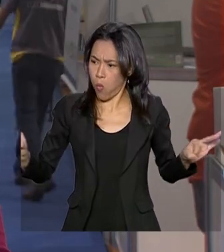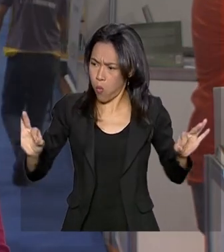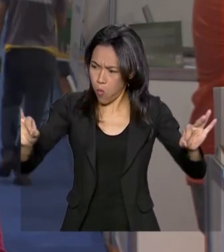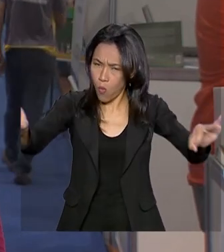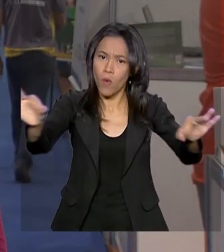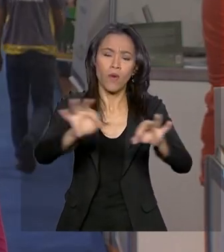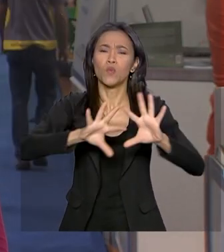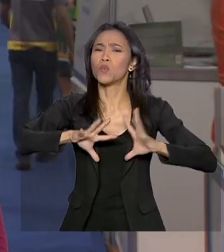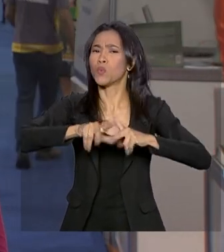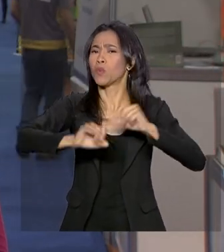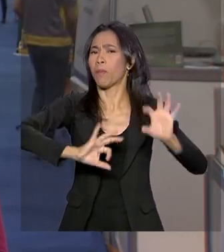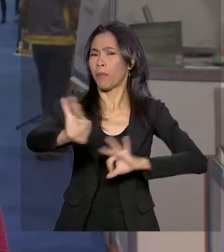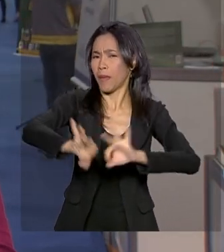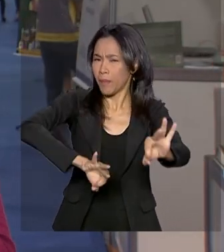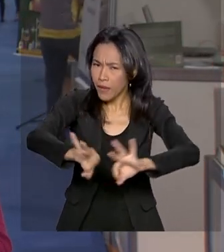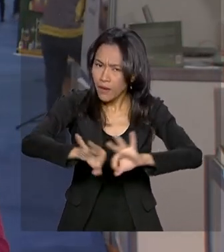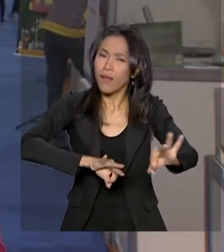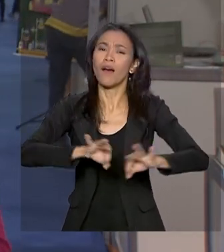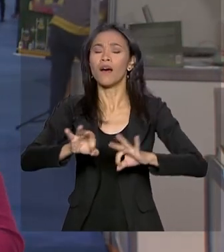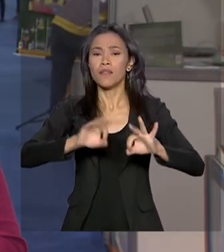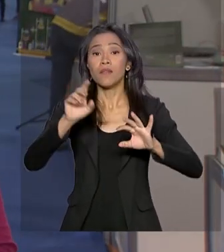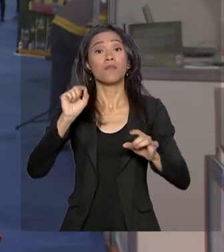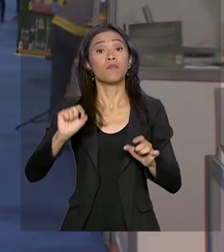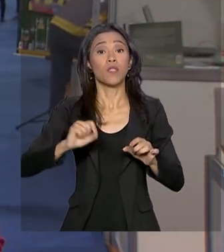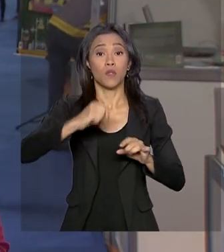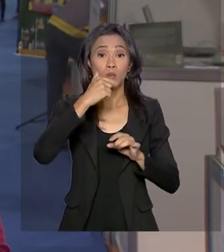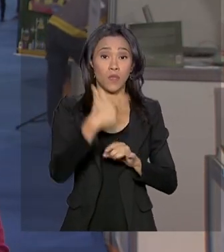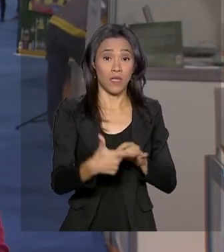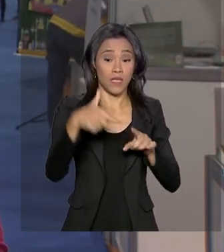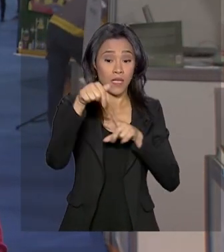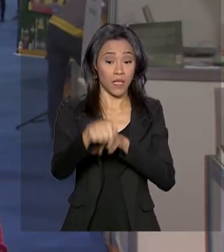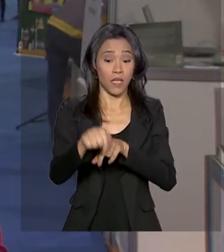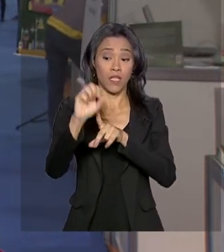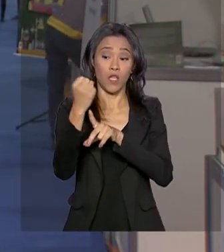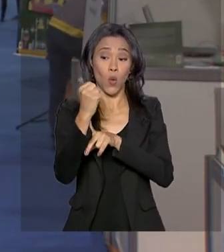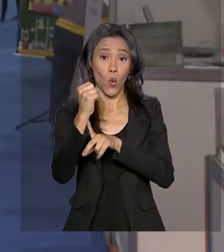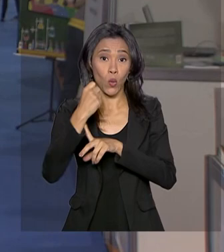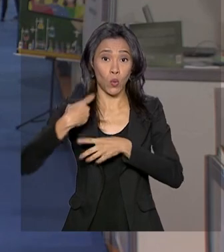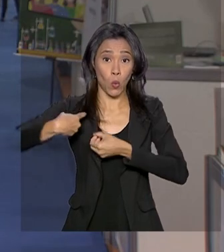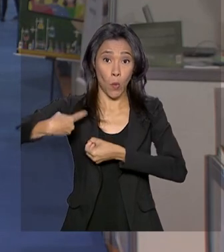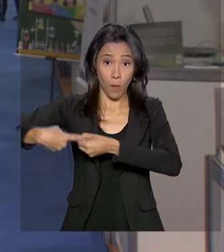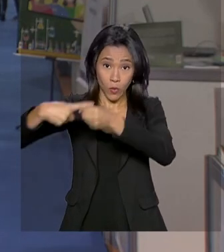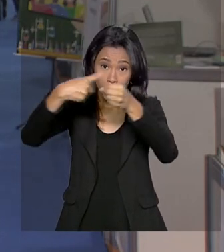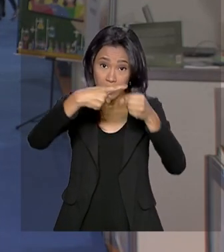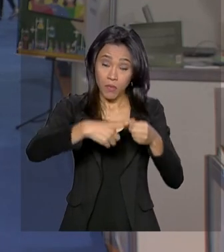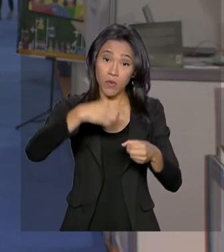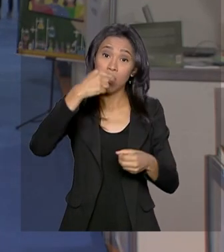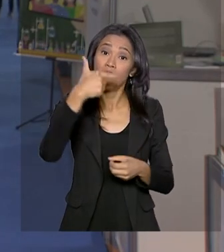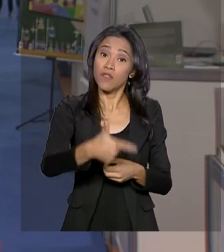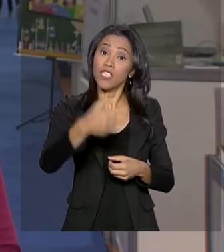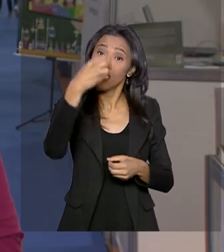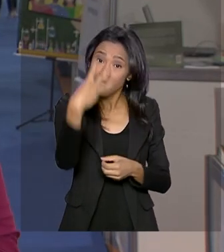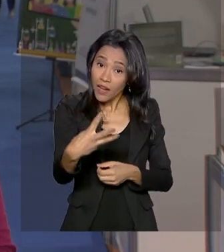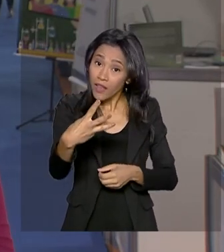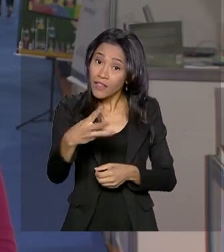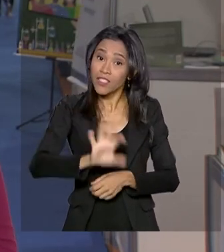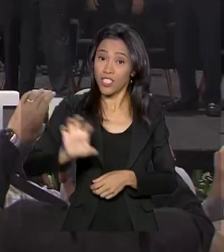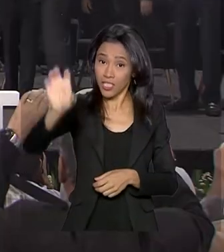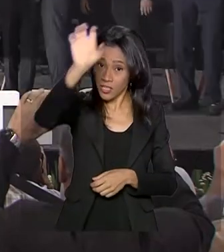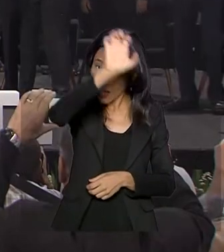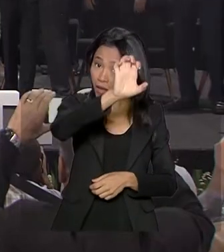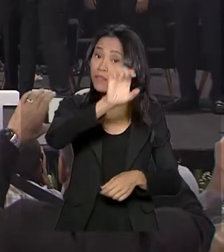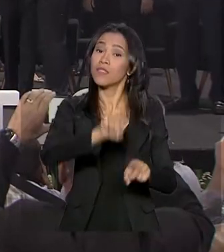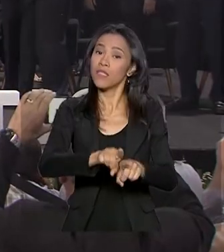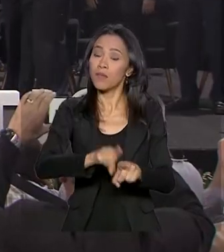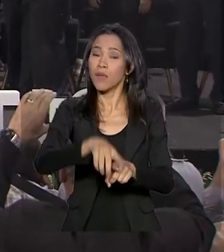para a semana serão realizados em 278 municípios, em 23 estados e no Distrito Federal.